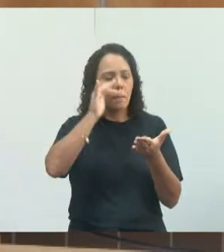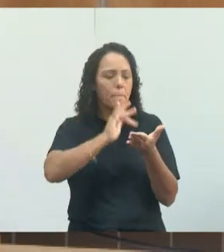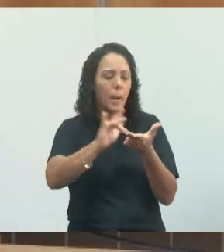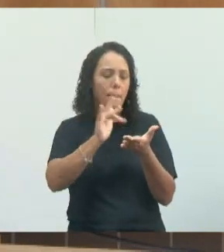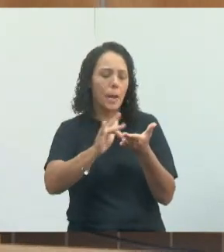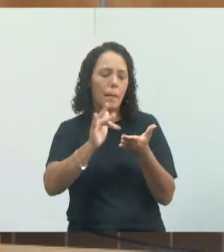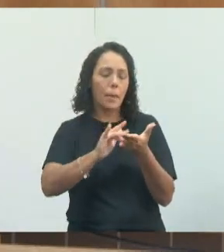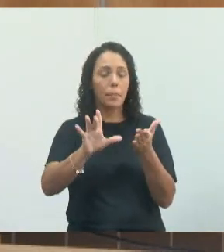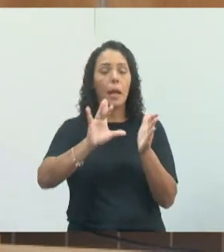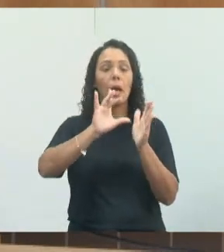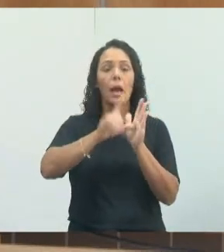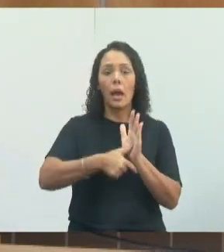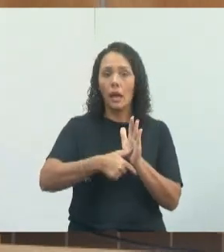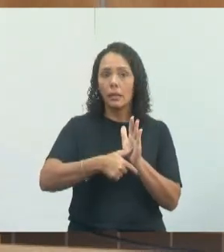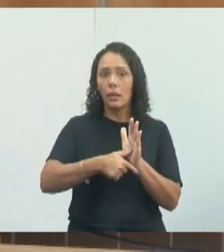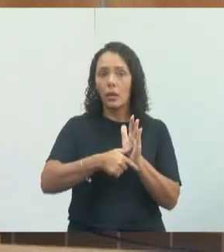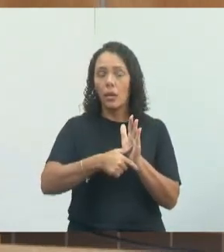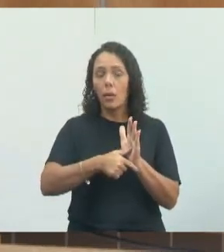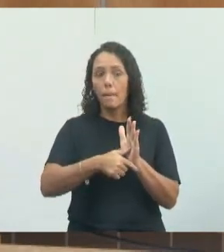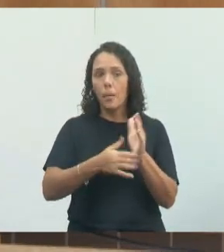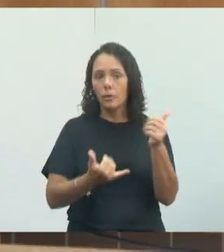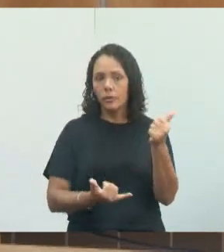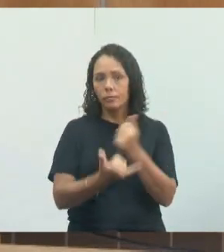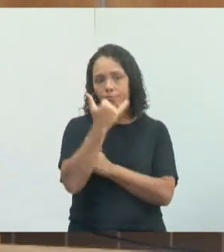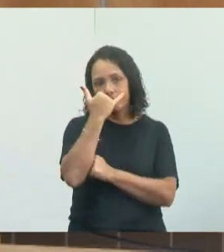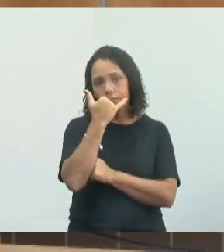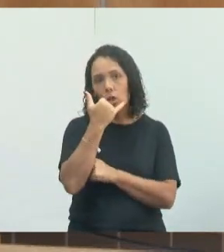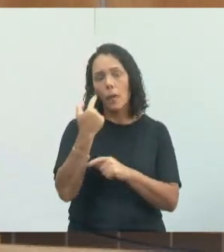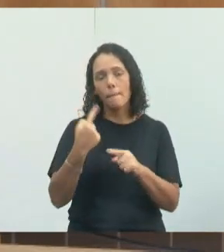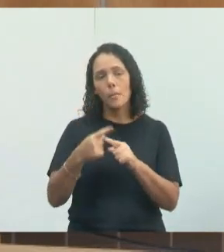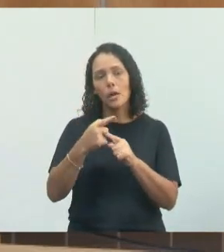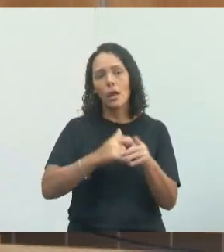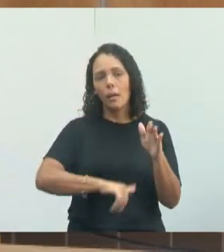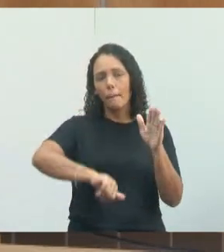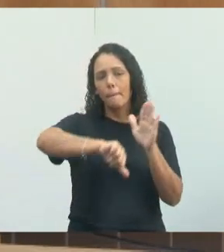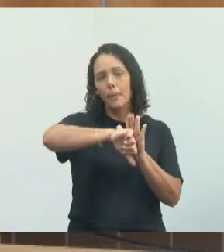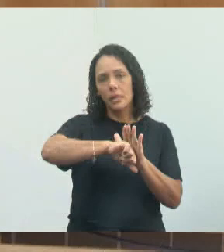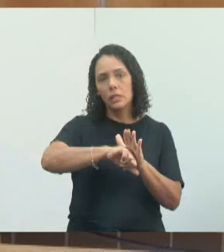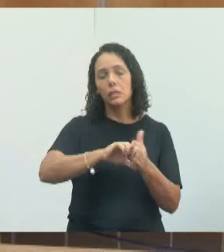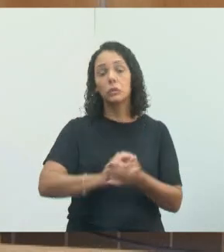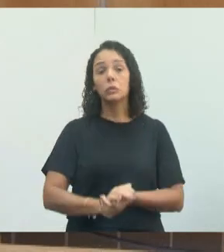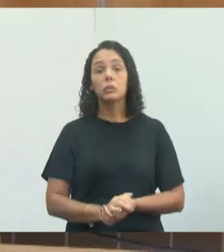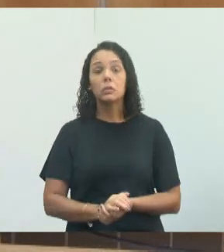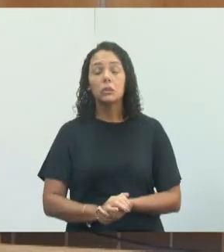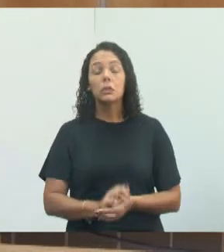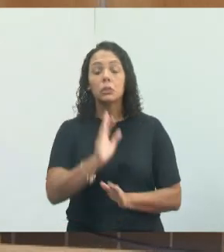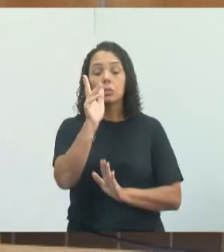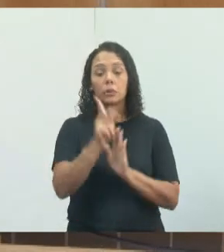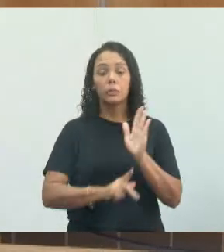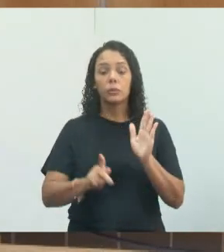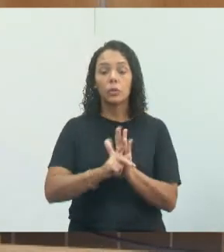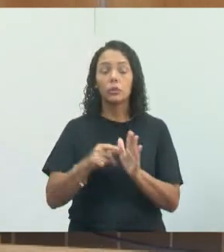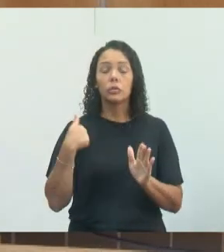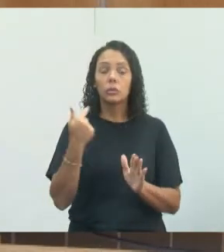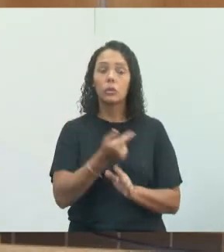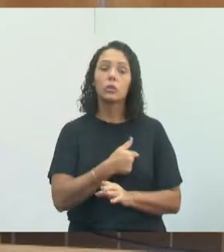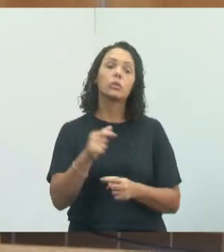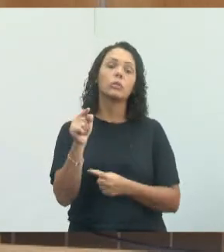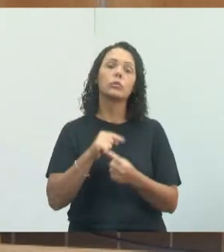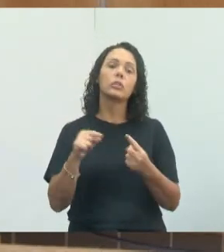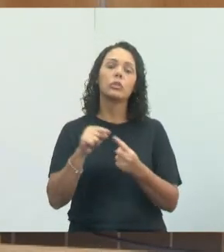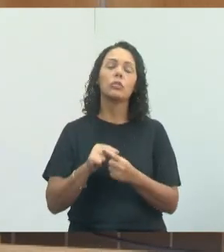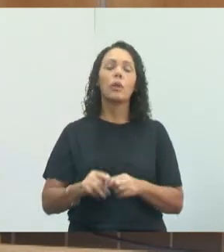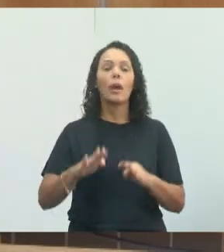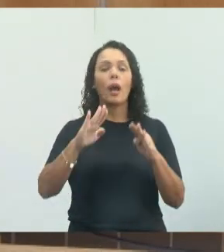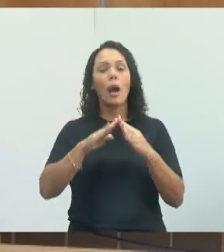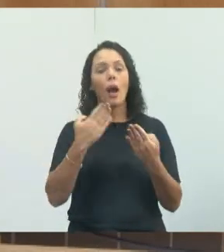acaba sendo aí mais uma vítima, né, dos criminosos aí na internet. Então, esse projeto nosso é para quê? É para que as escolas